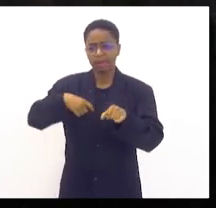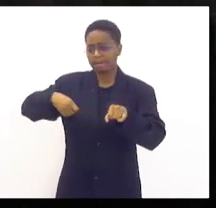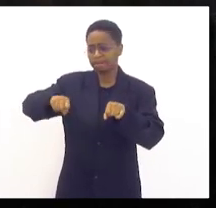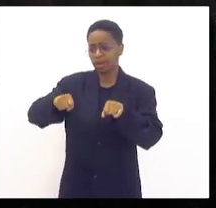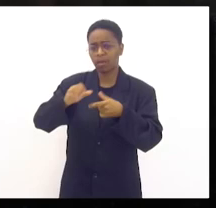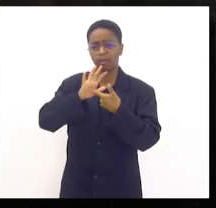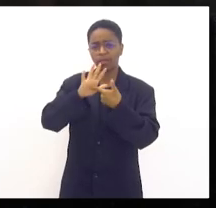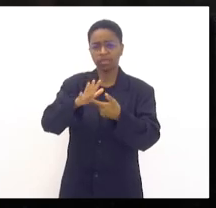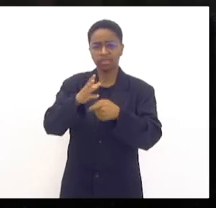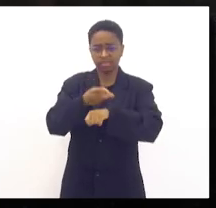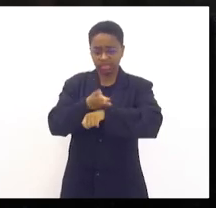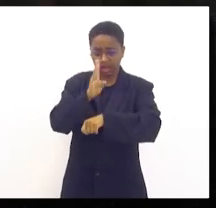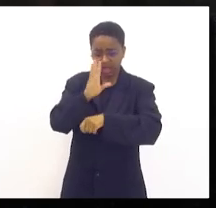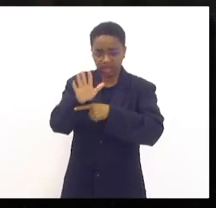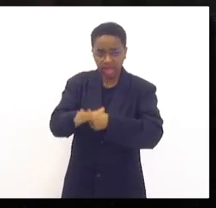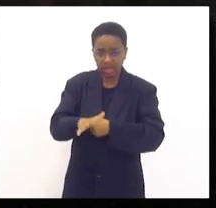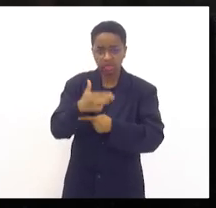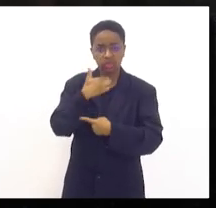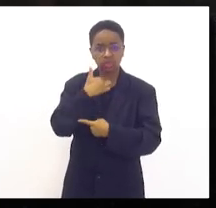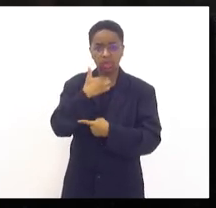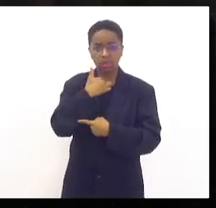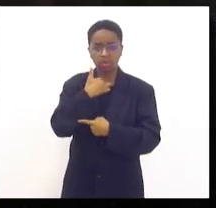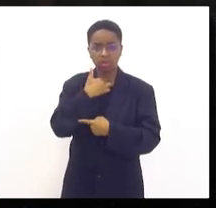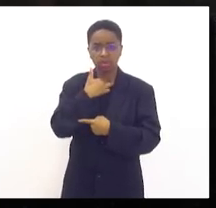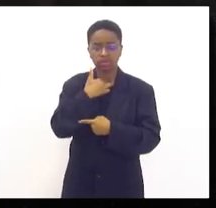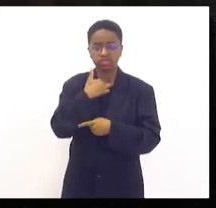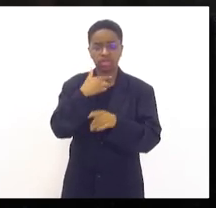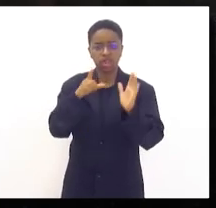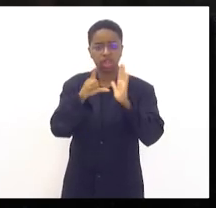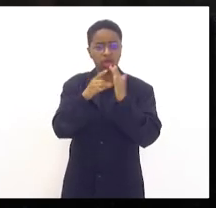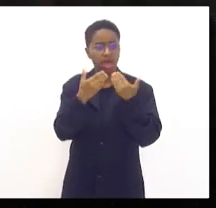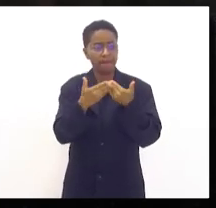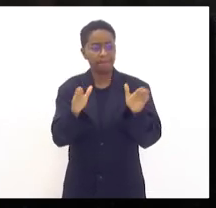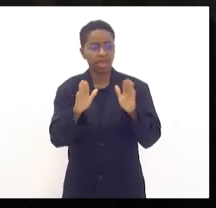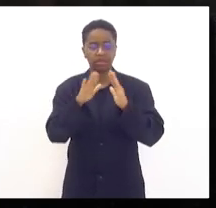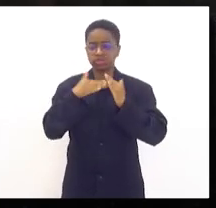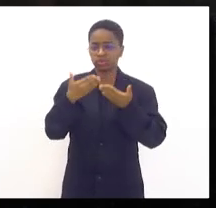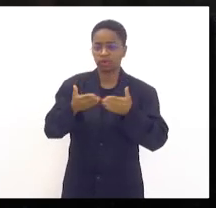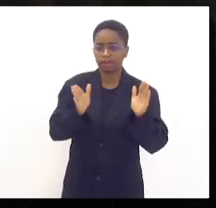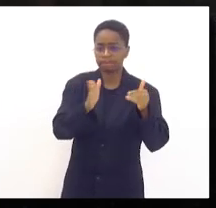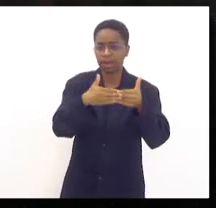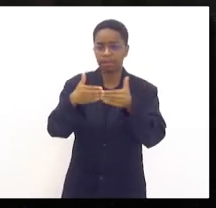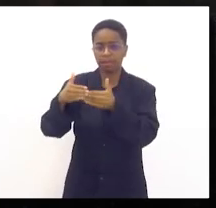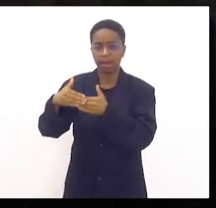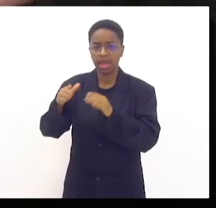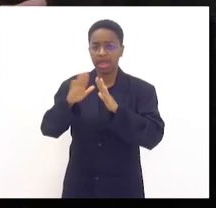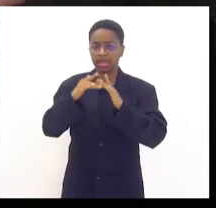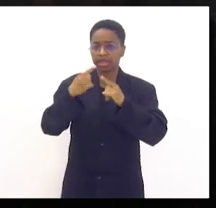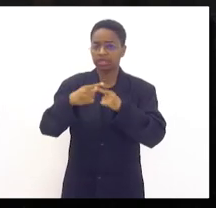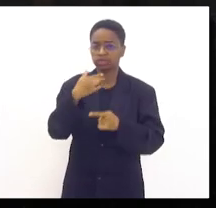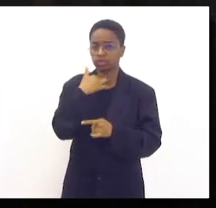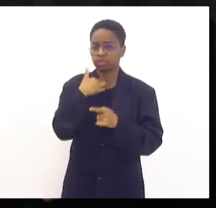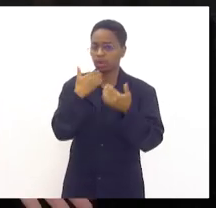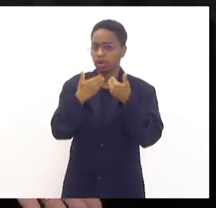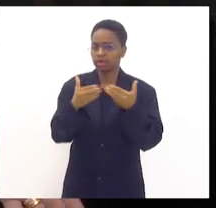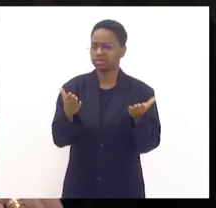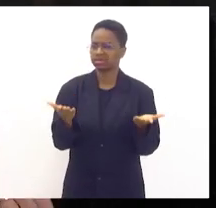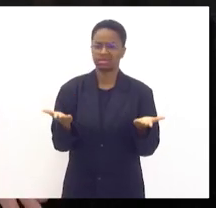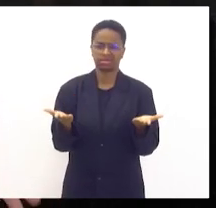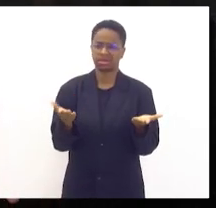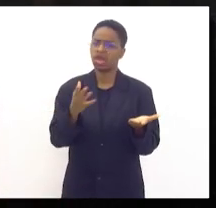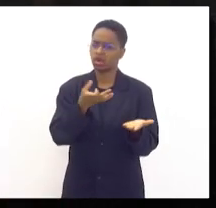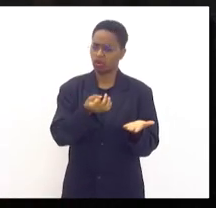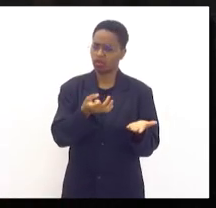das 3 horas da tarde, não poderia, tinha que fechar os comércios, fechar as escolas, fechar tudo. as igrejas não puderam abrir? Poxa, isso é